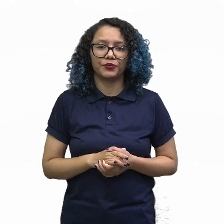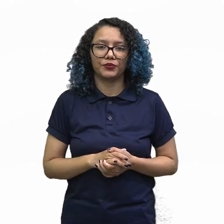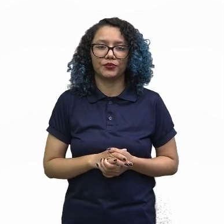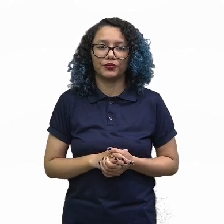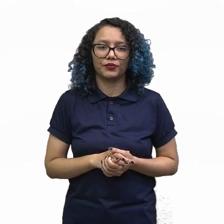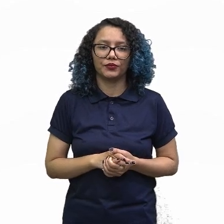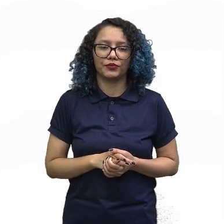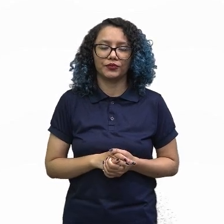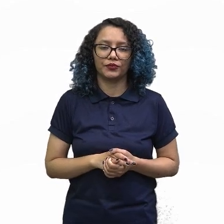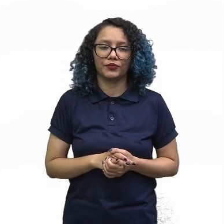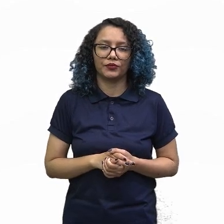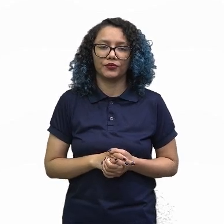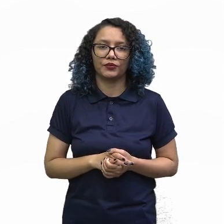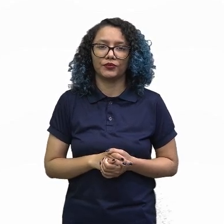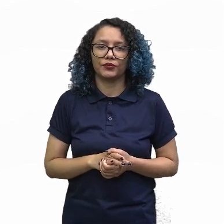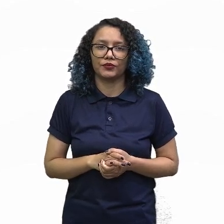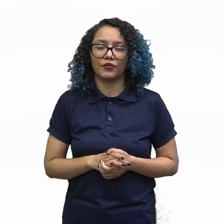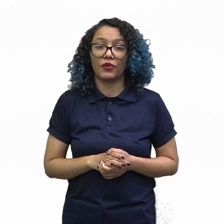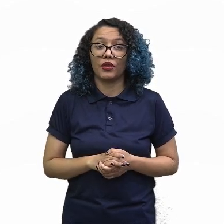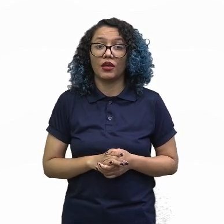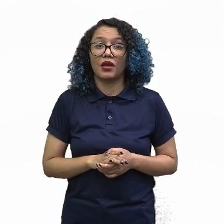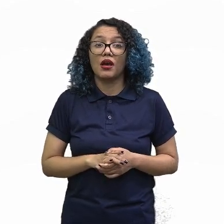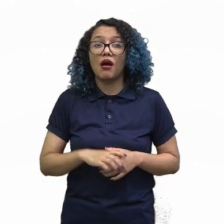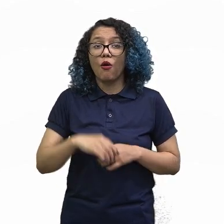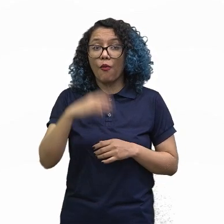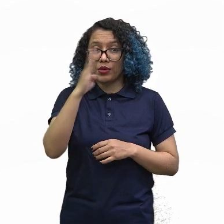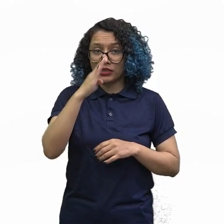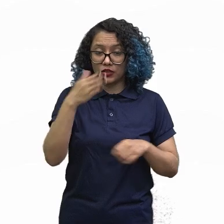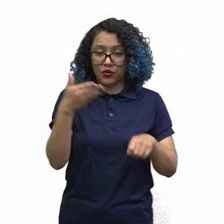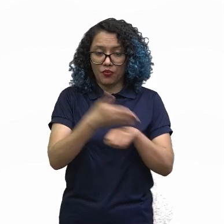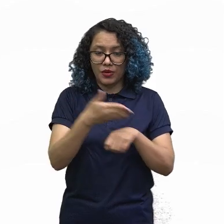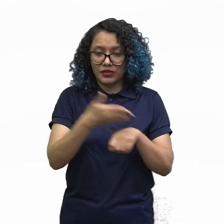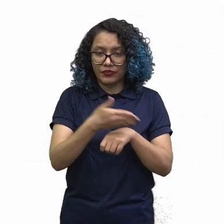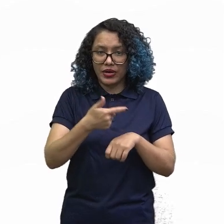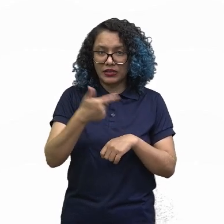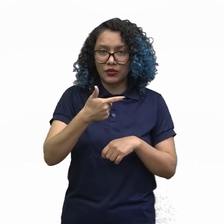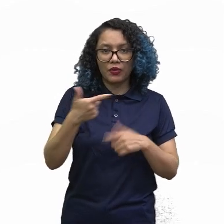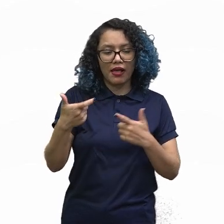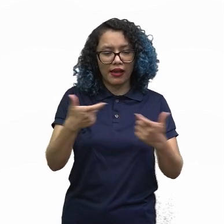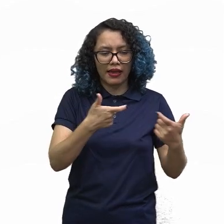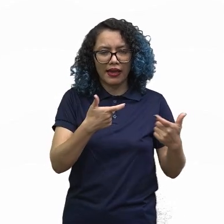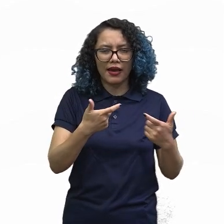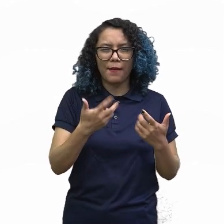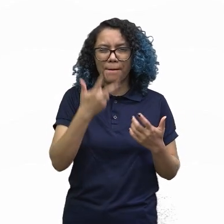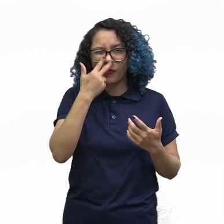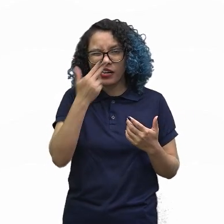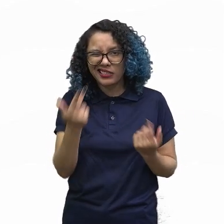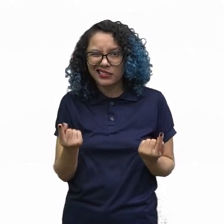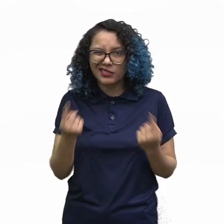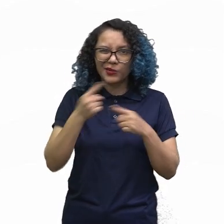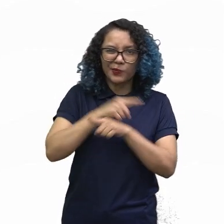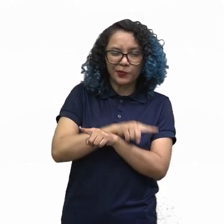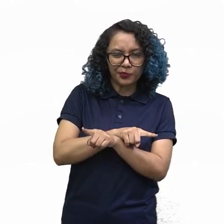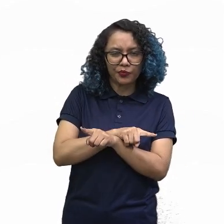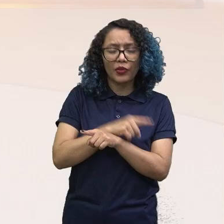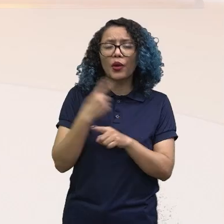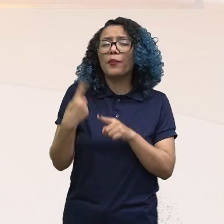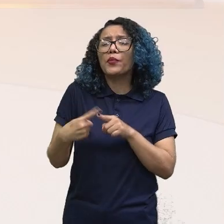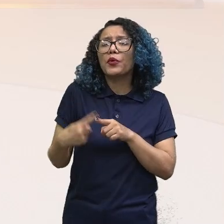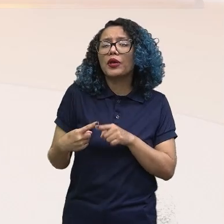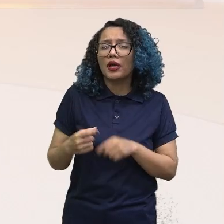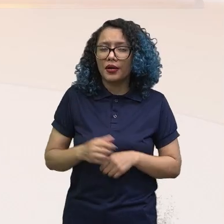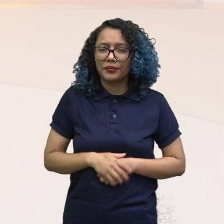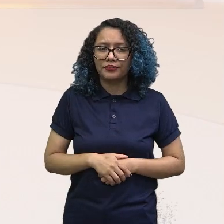Guerra Mundial, ela torna-se algo muito antagônico, pois no Brasil o